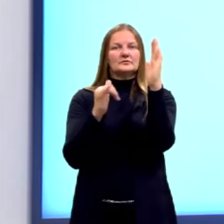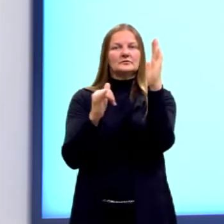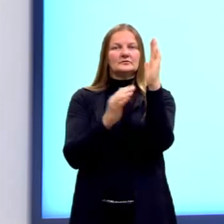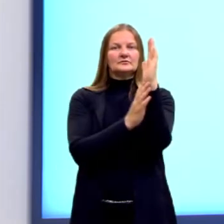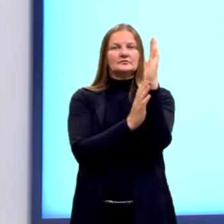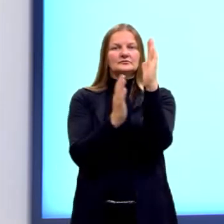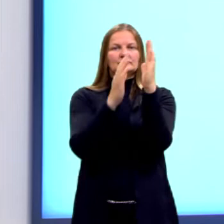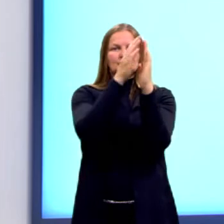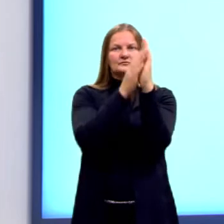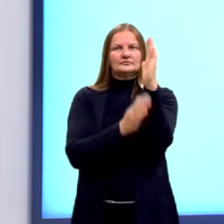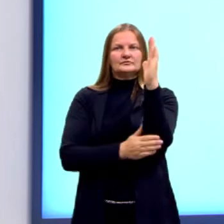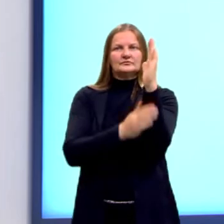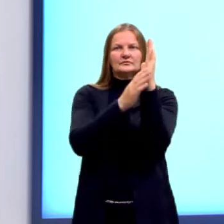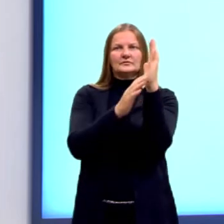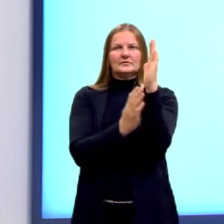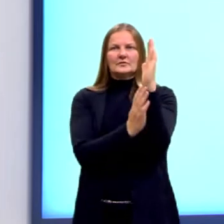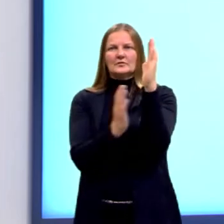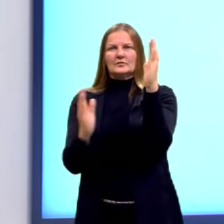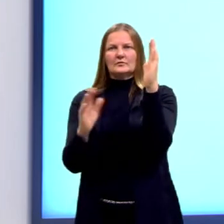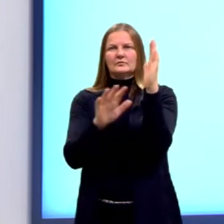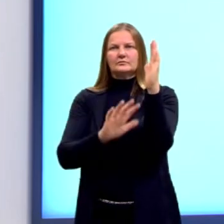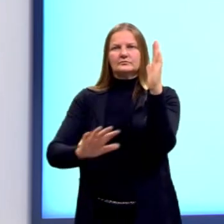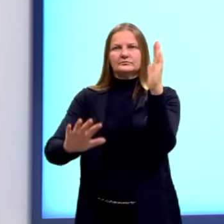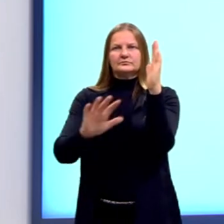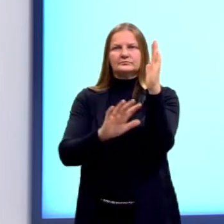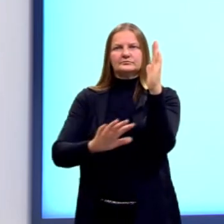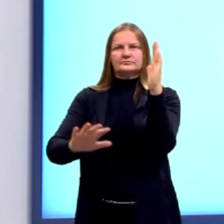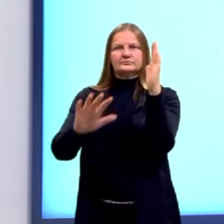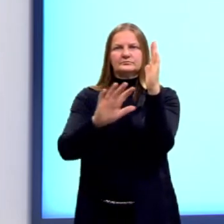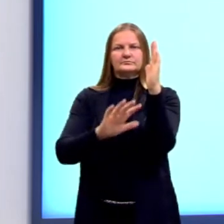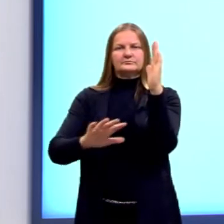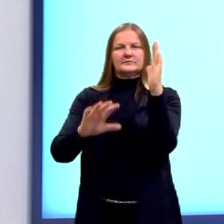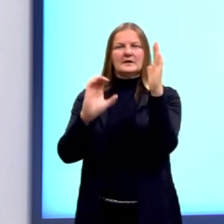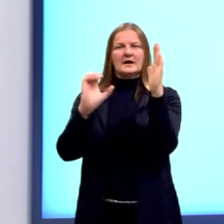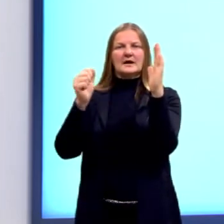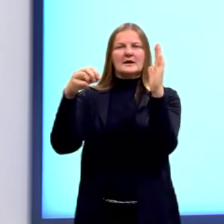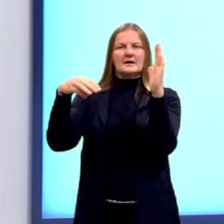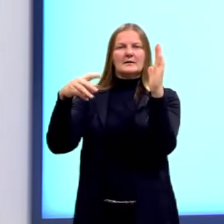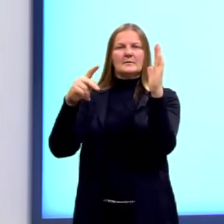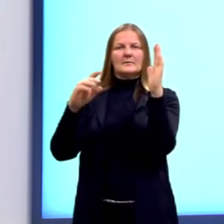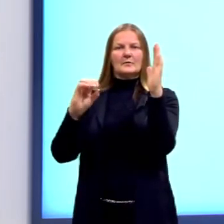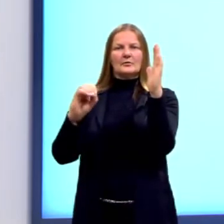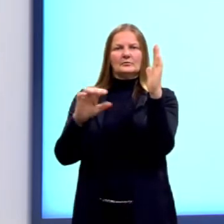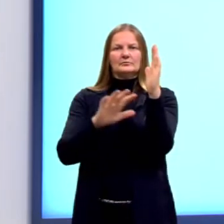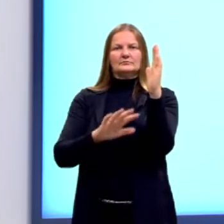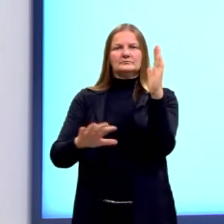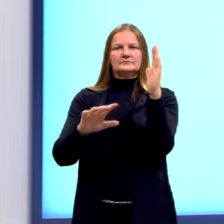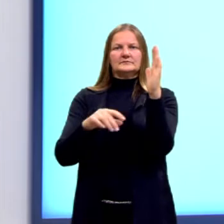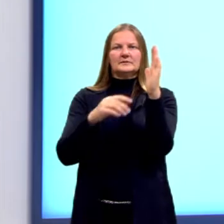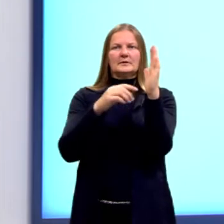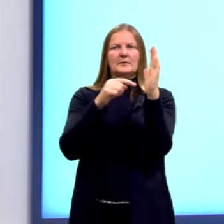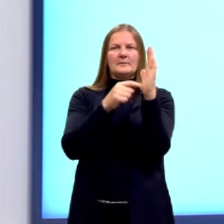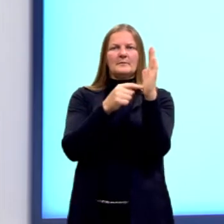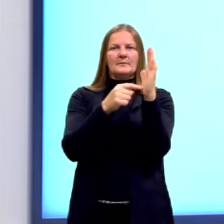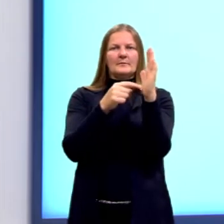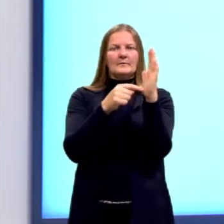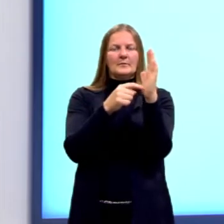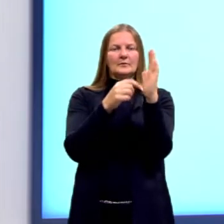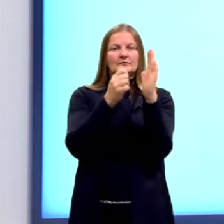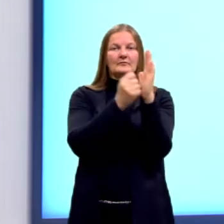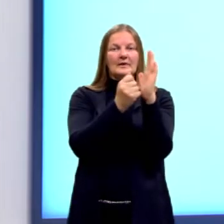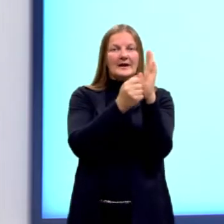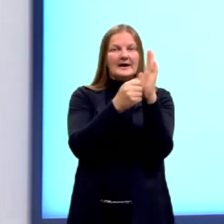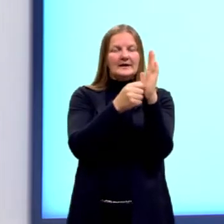nesse nesse Campo ela gera um potencial aqui nesse campo e nesse ponto a específico